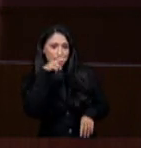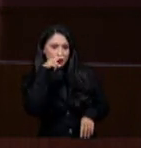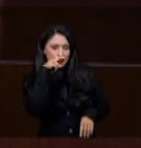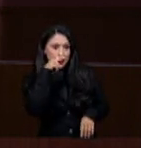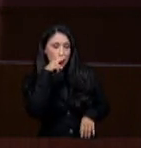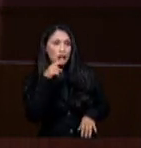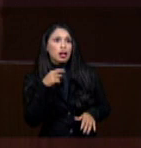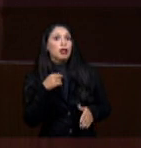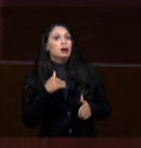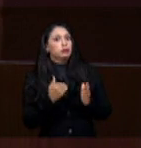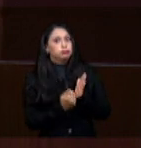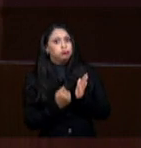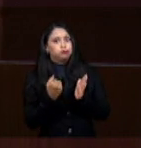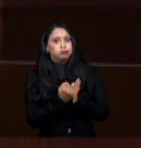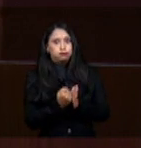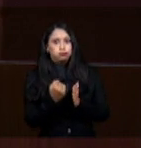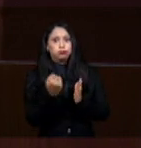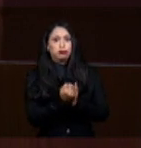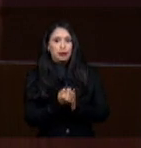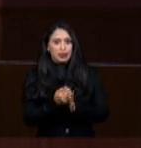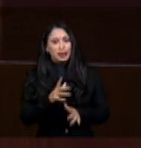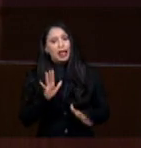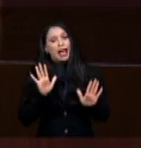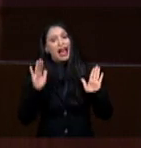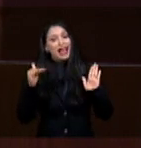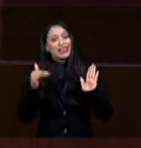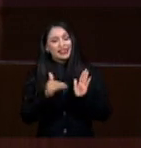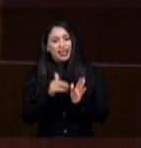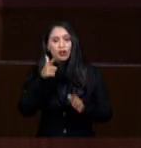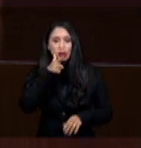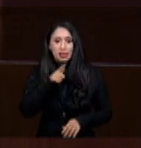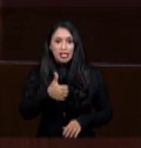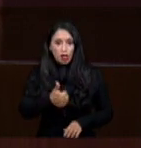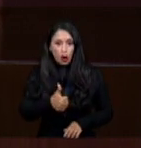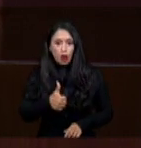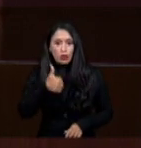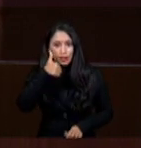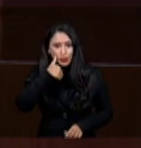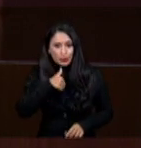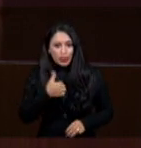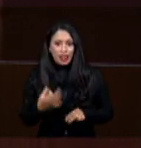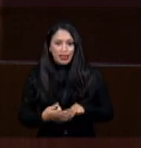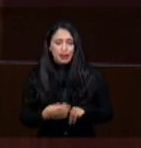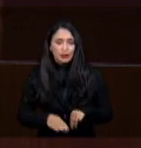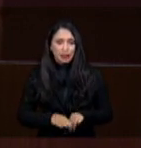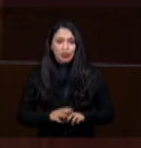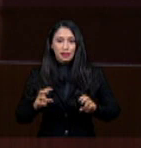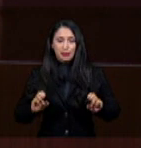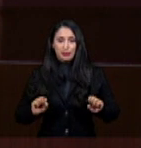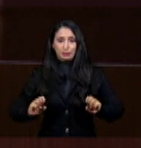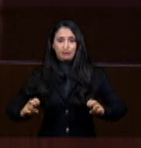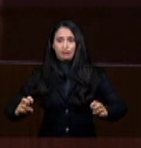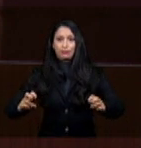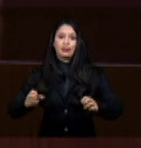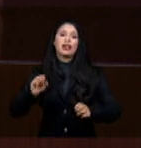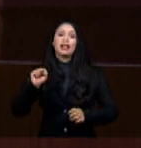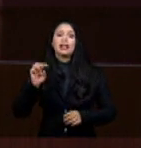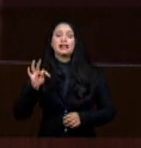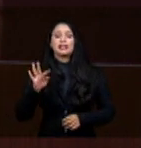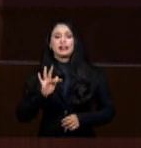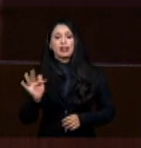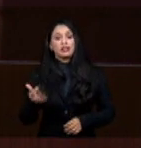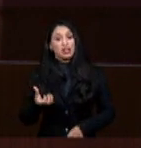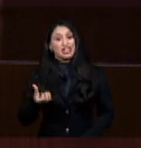anormalidade de 11 mulheres na Supremo esse senhor me permite o abuso dessas 11 mulheres